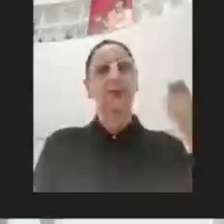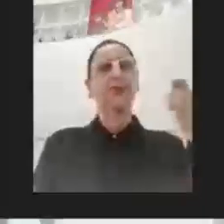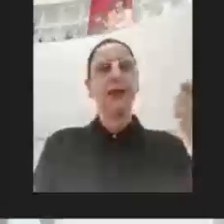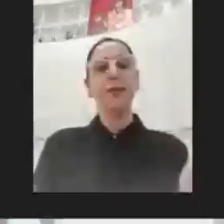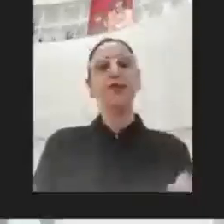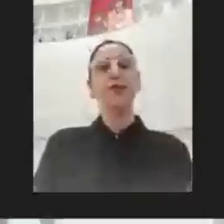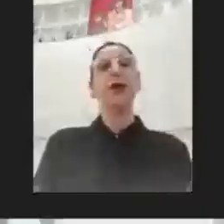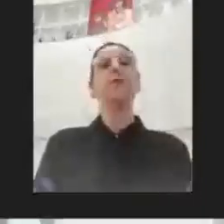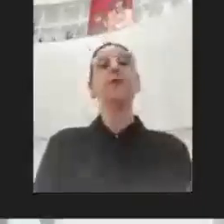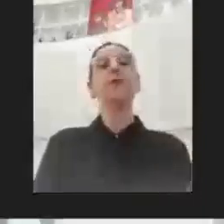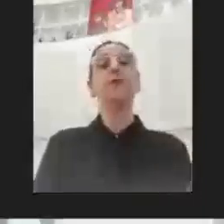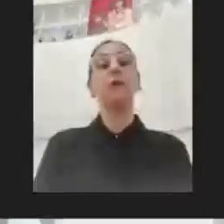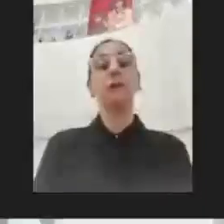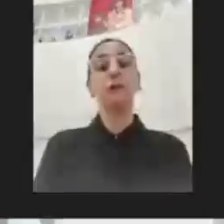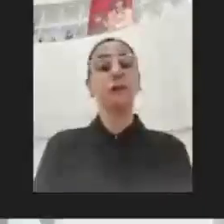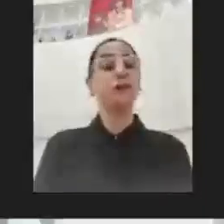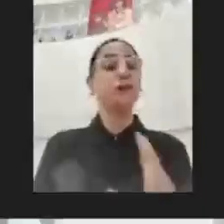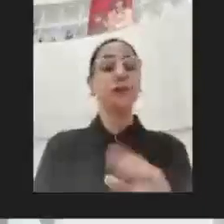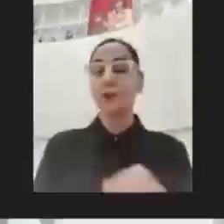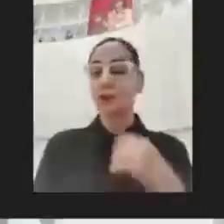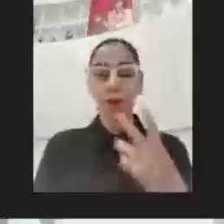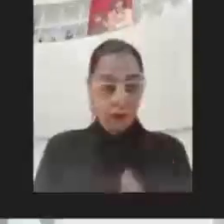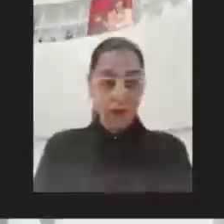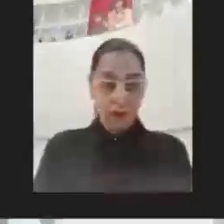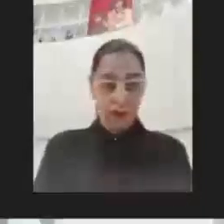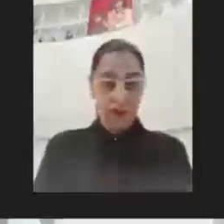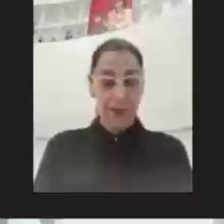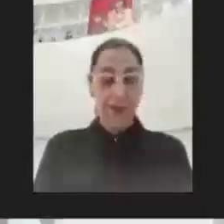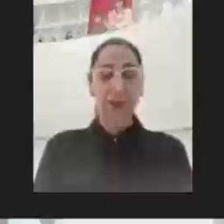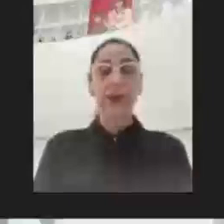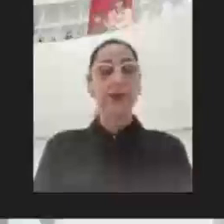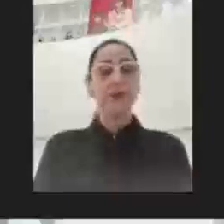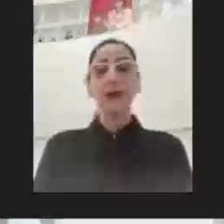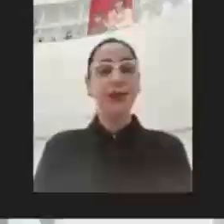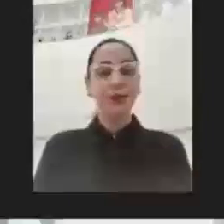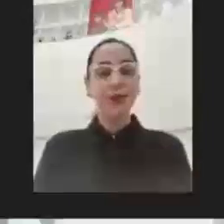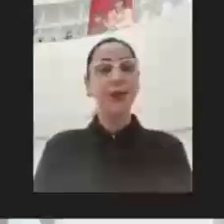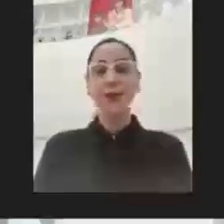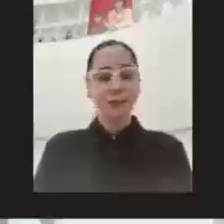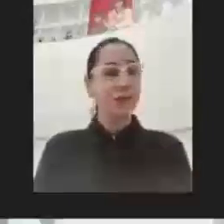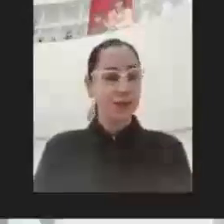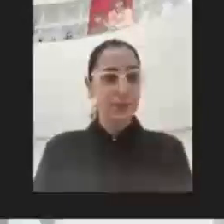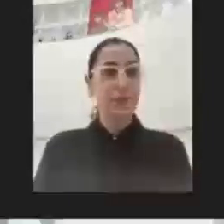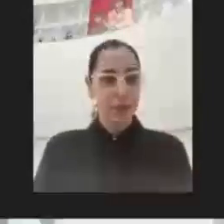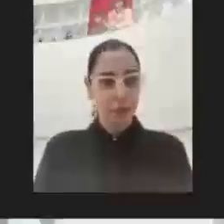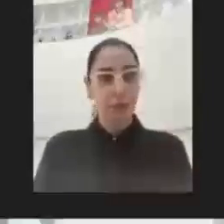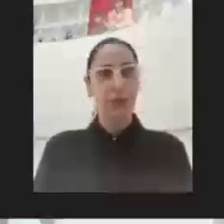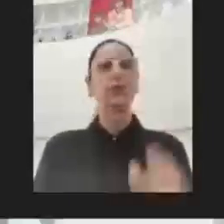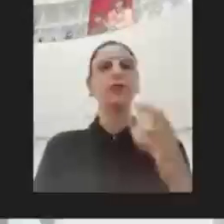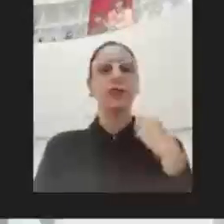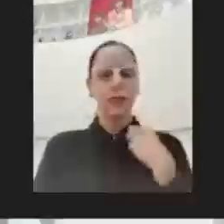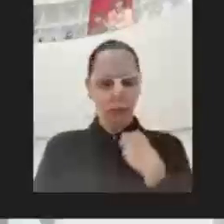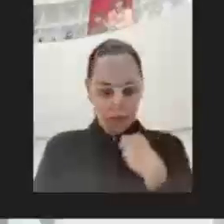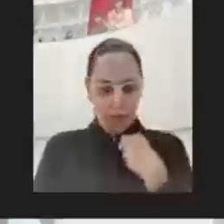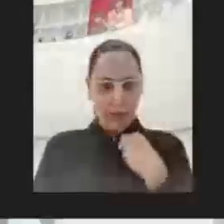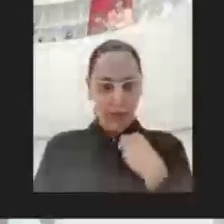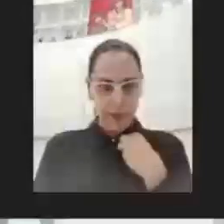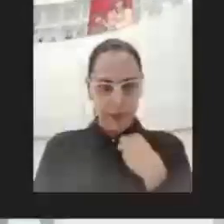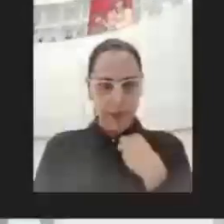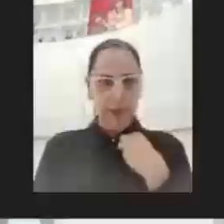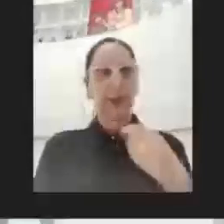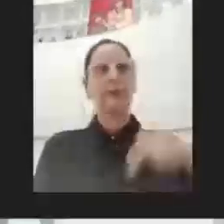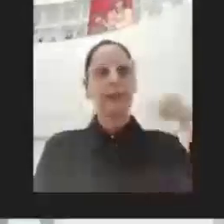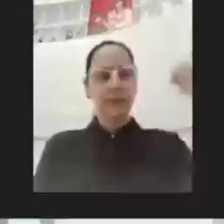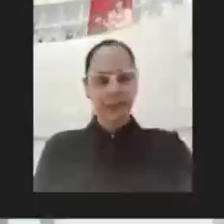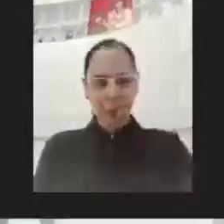Te capacita, vai buscar por informações. Se tu gosta de amamentação, te torna melhor nisso para ti mesmo. Isso